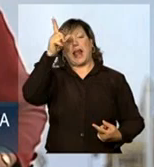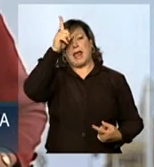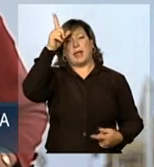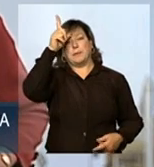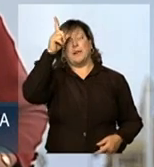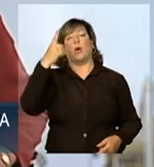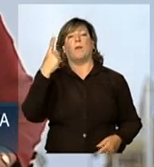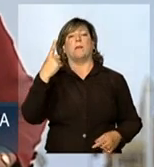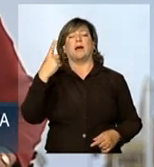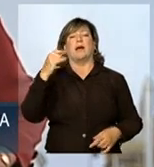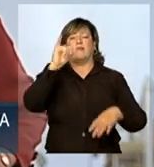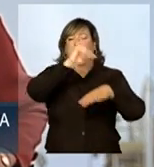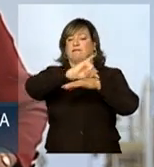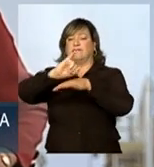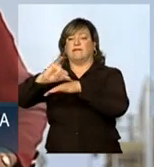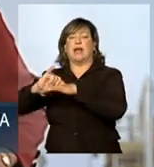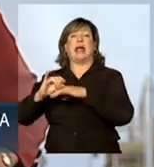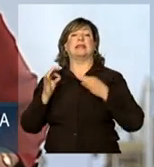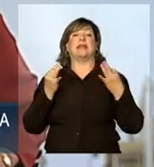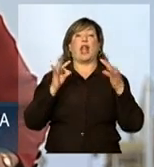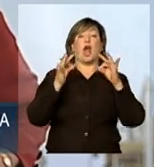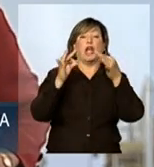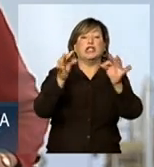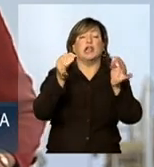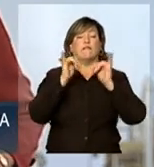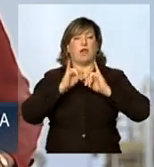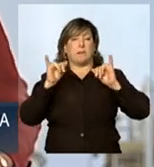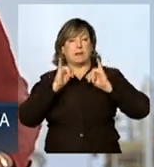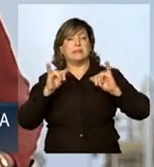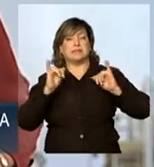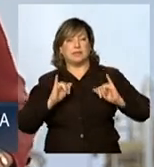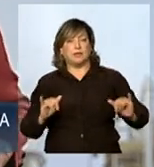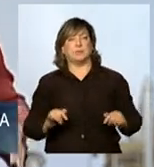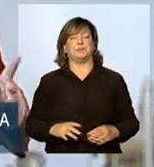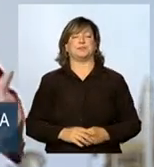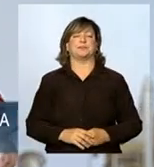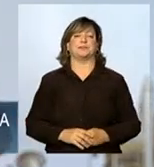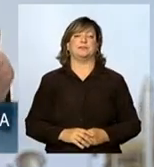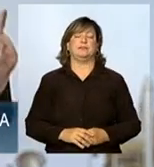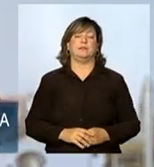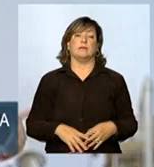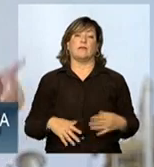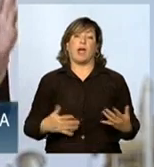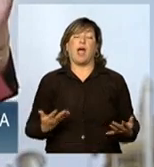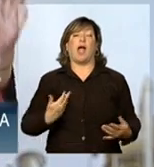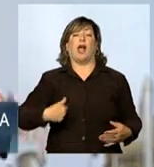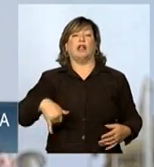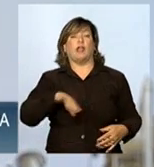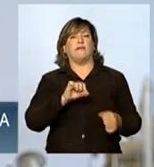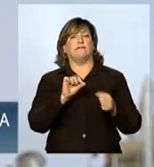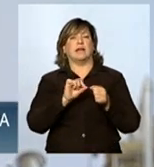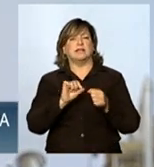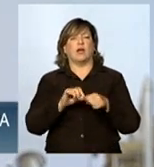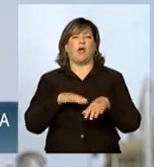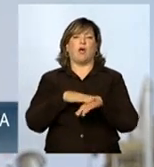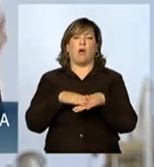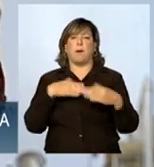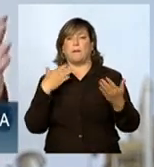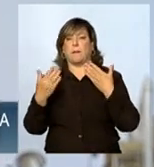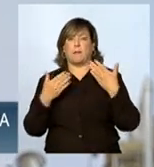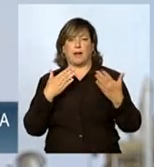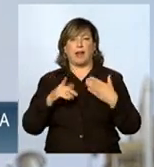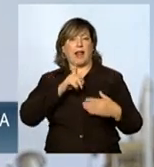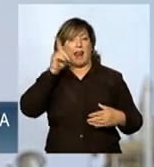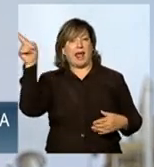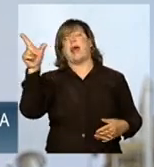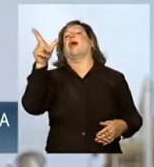numa feira de tecnologia da informação. E nós fizemos uma discussão lá